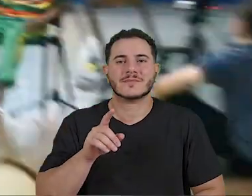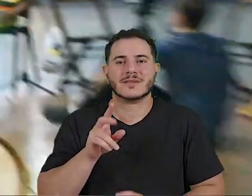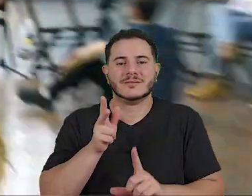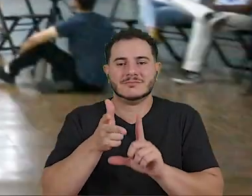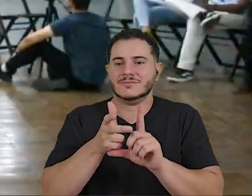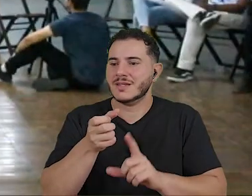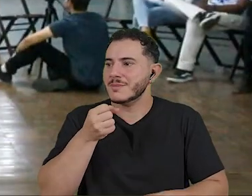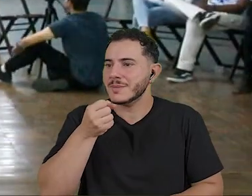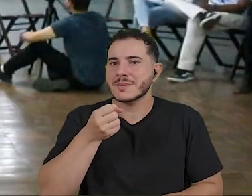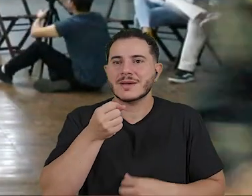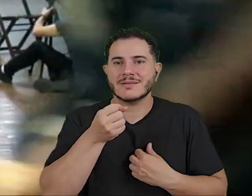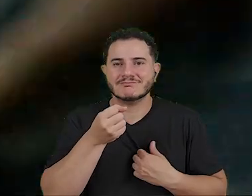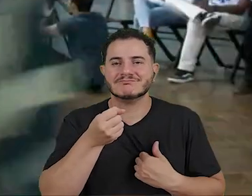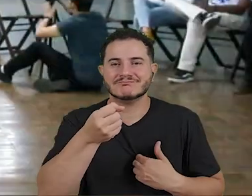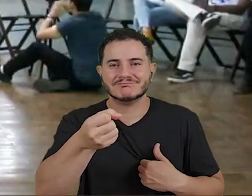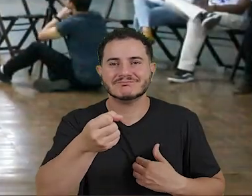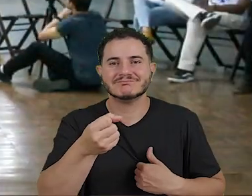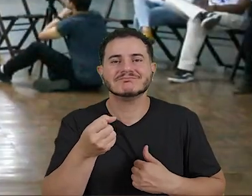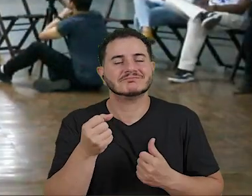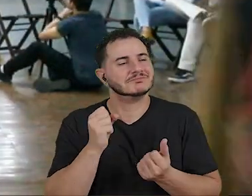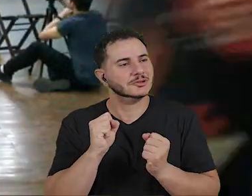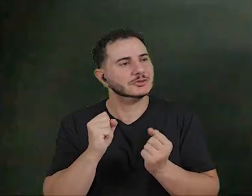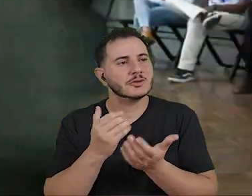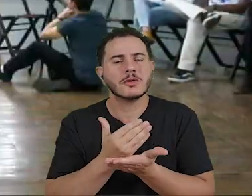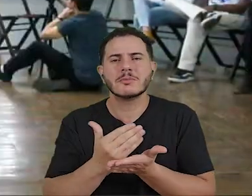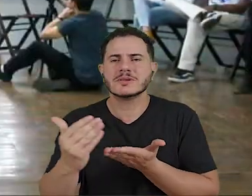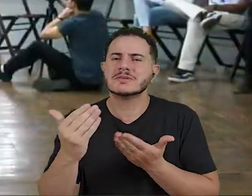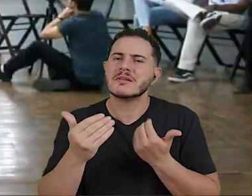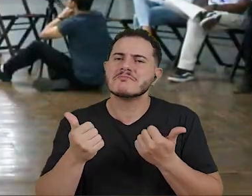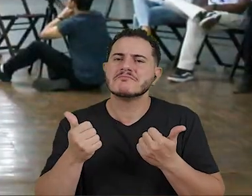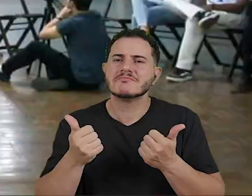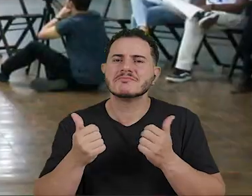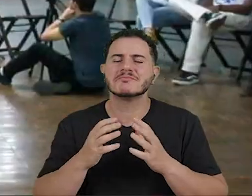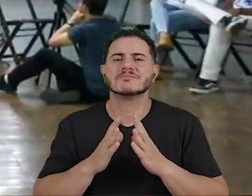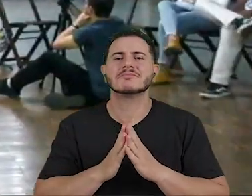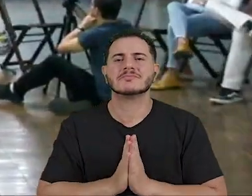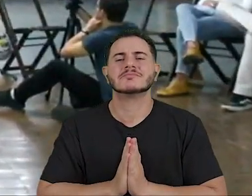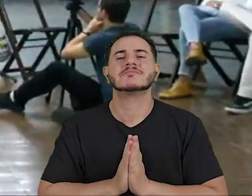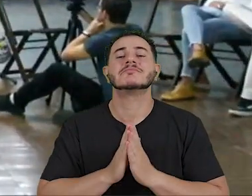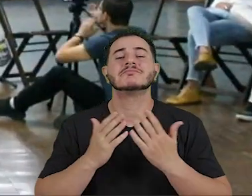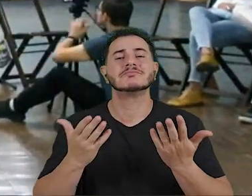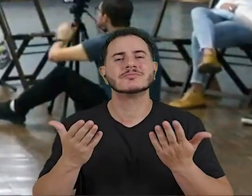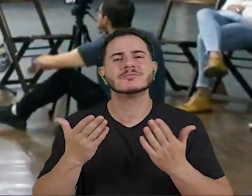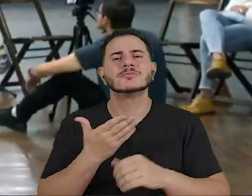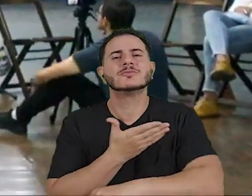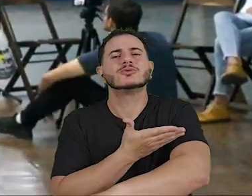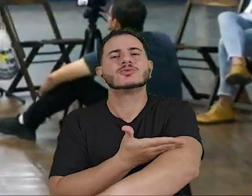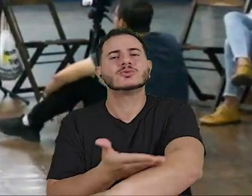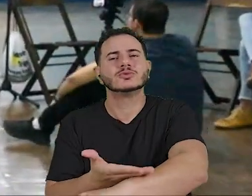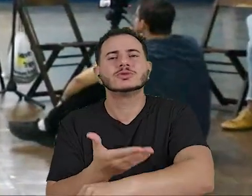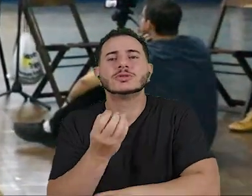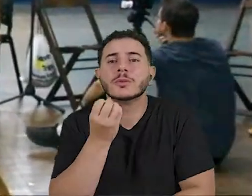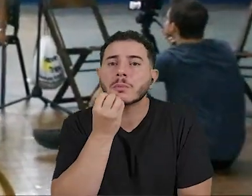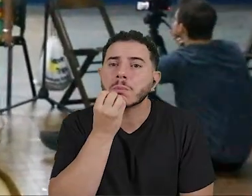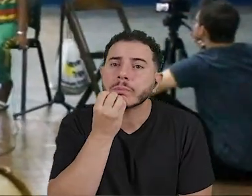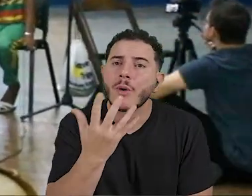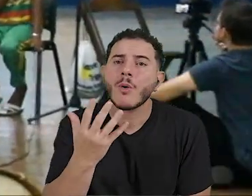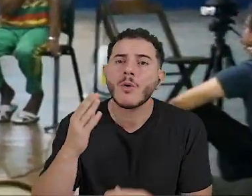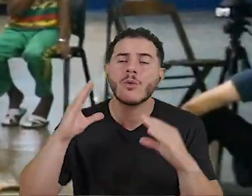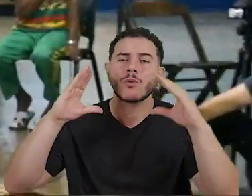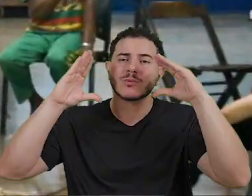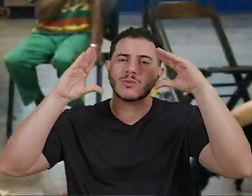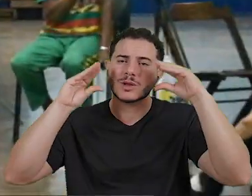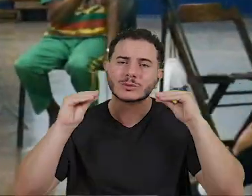Pode passar. Gente, como é de praxe de costume, boa